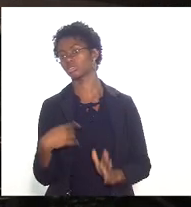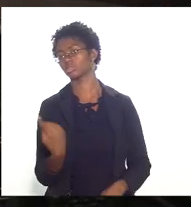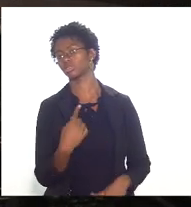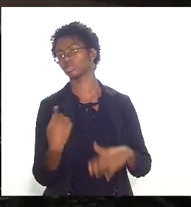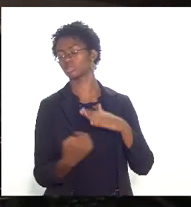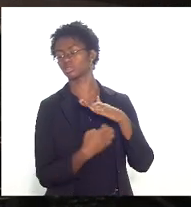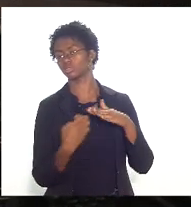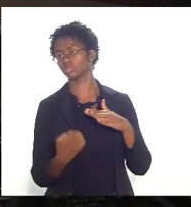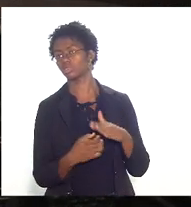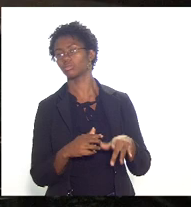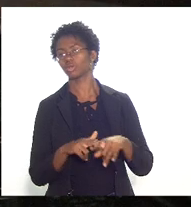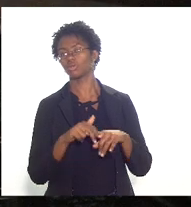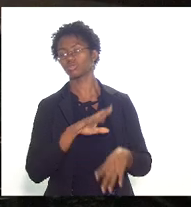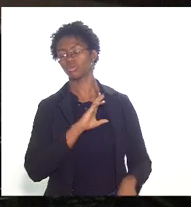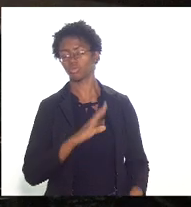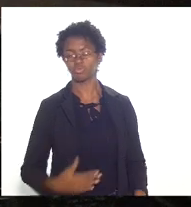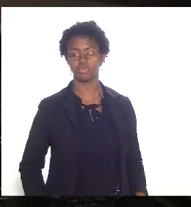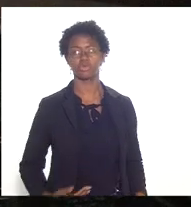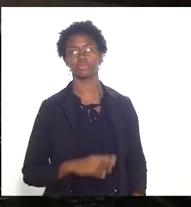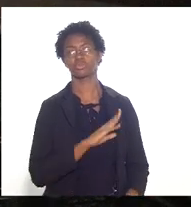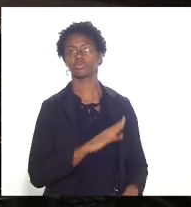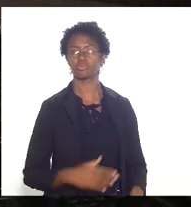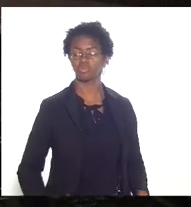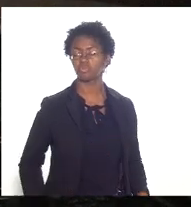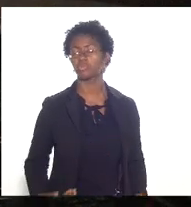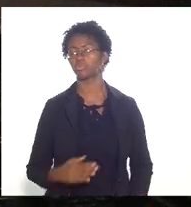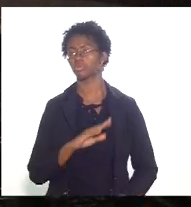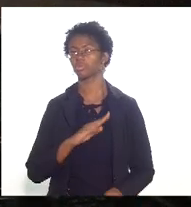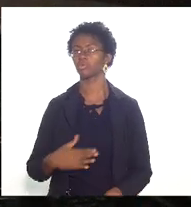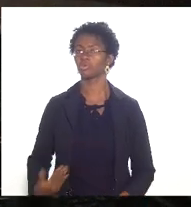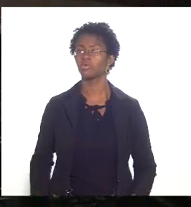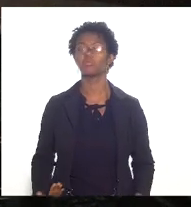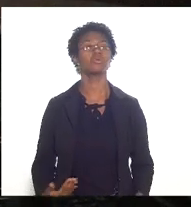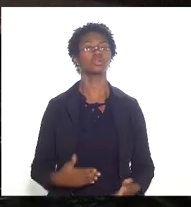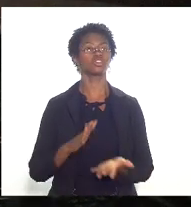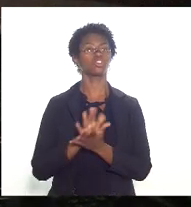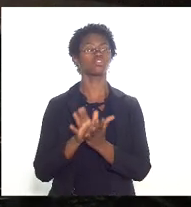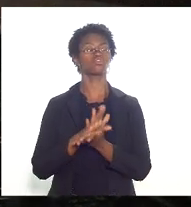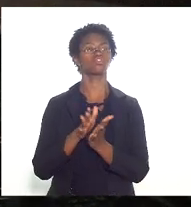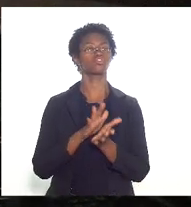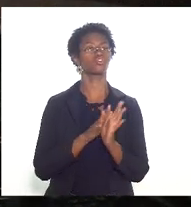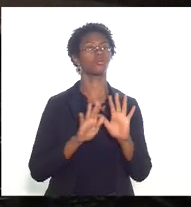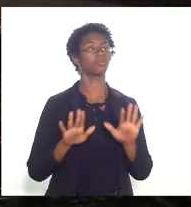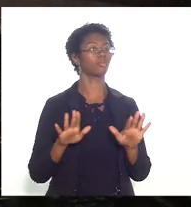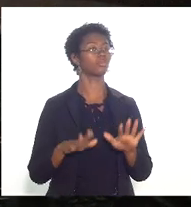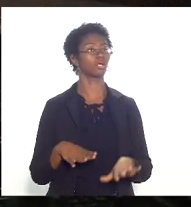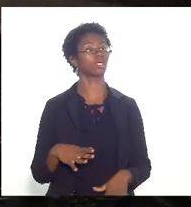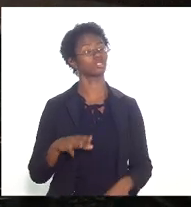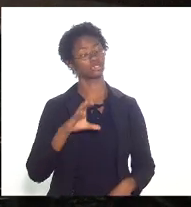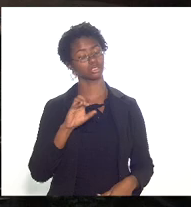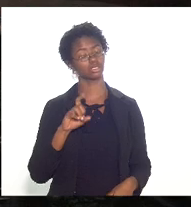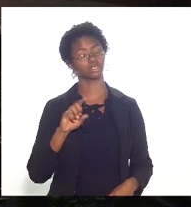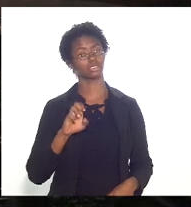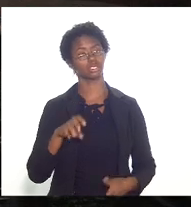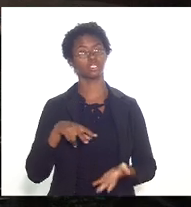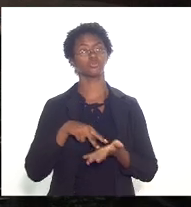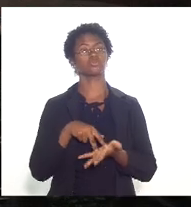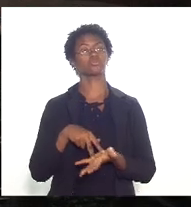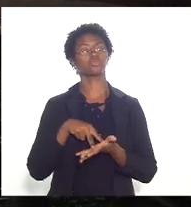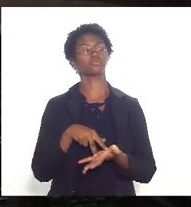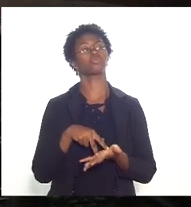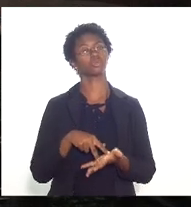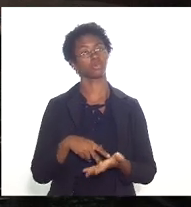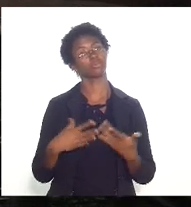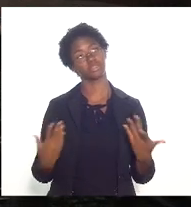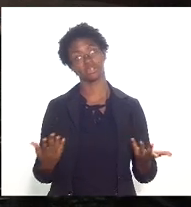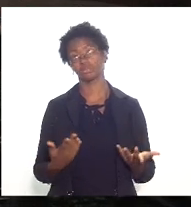que foi achincalhado e que ela sobreviveu hoje tava com esse Barrão está deixando para iniciativa privada e como bem disse a deputada Renata